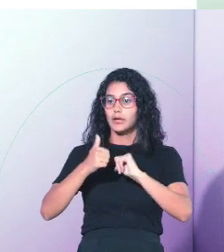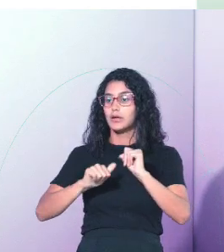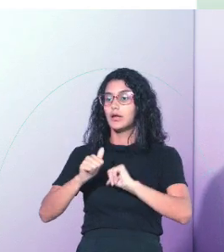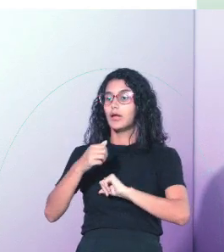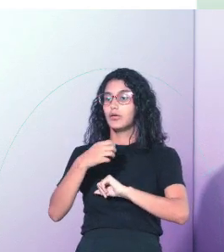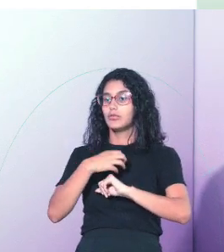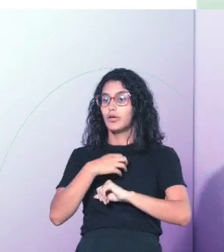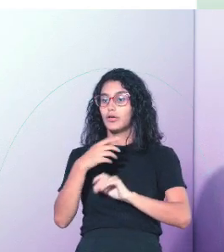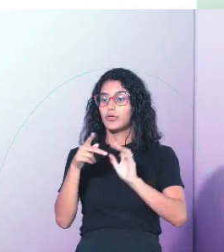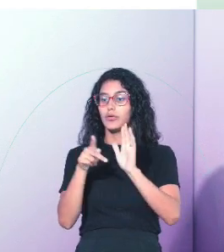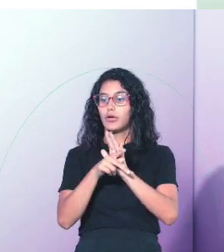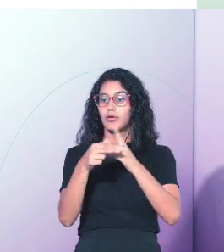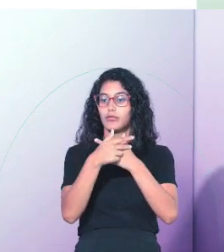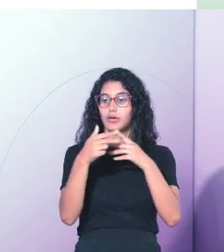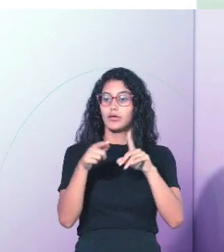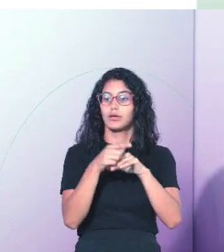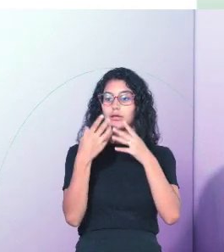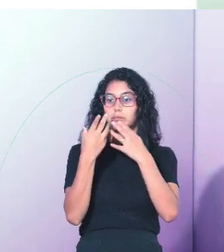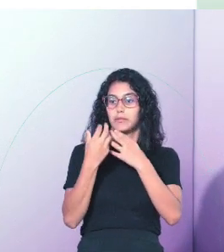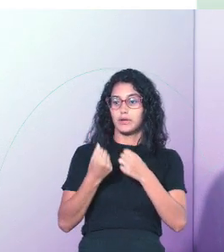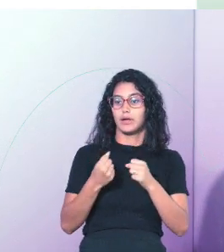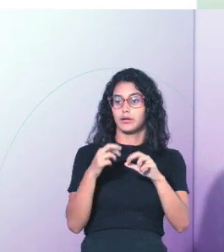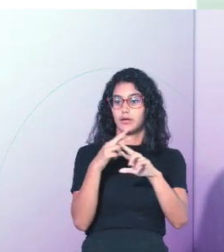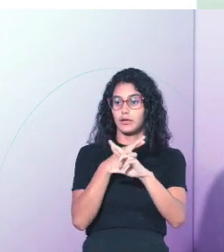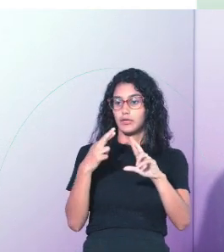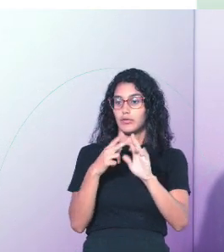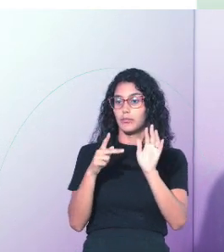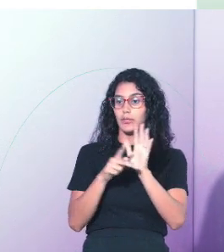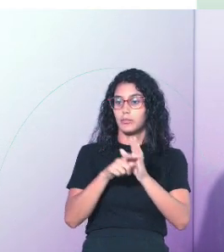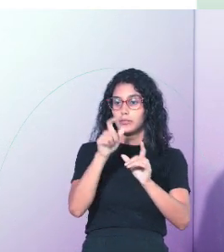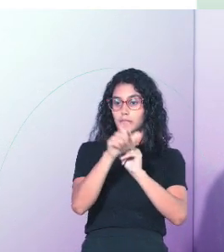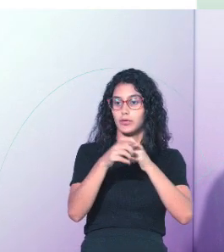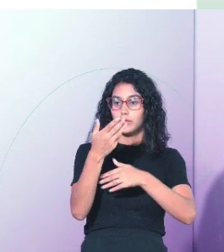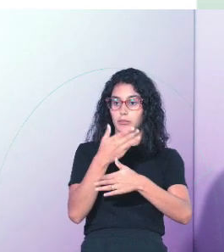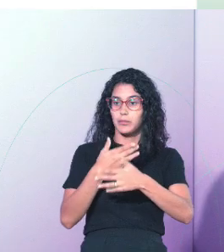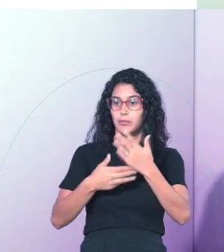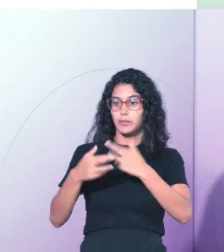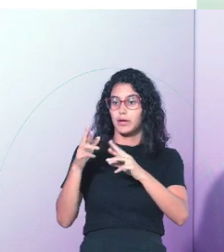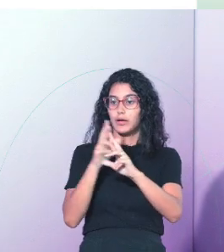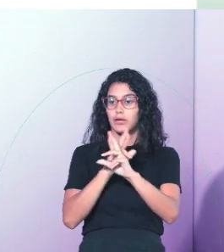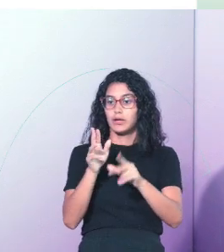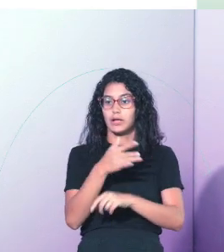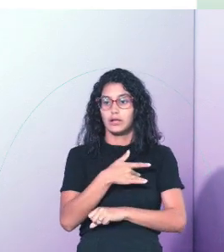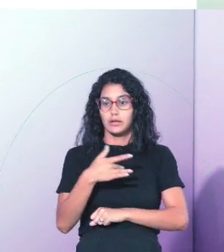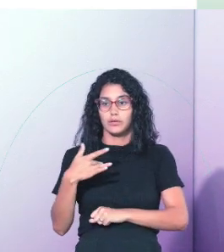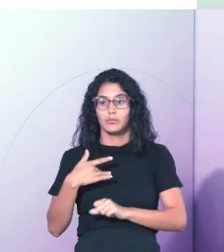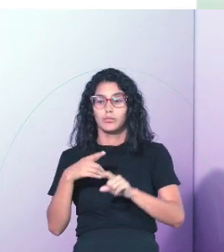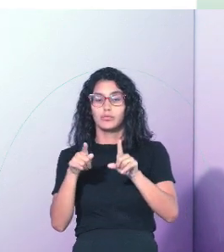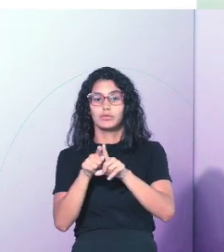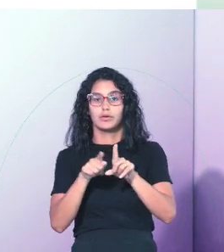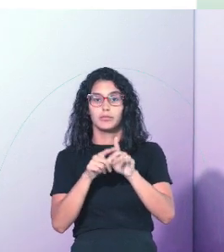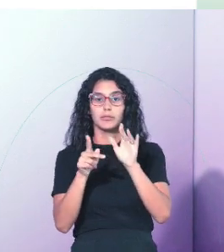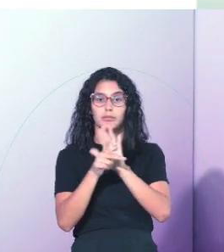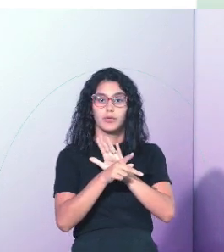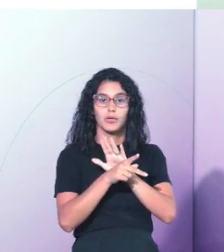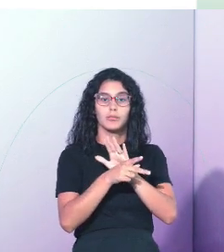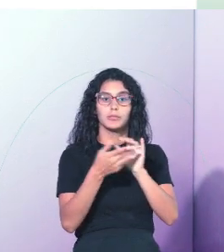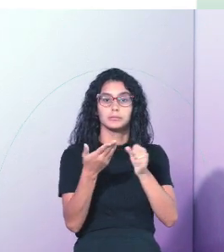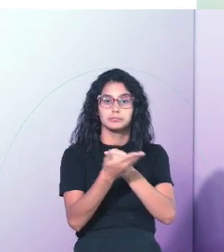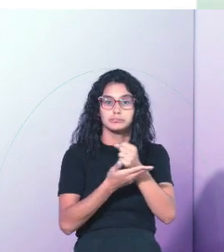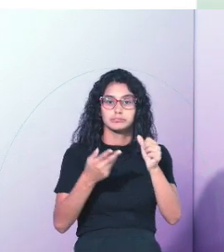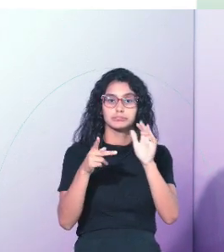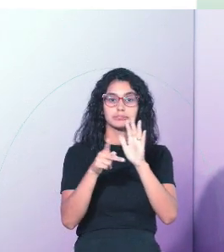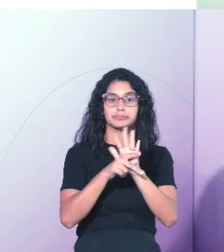de desagibilidade ou aceitabilidade relativa dos pacientes em relação ao cuidado de saúde, em relação aos seus atributos